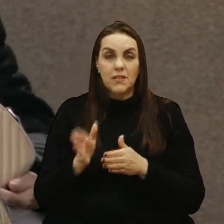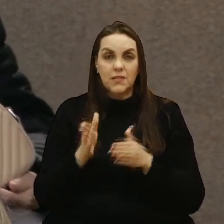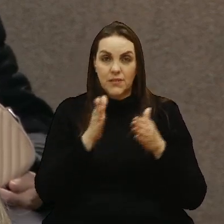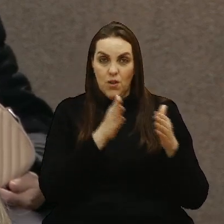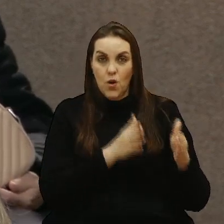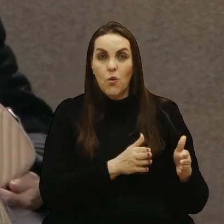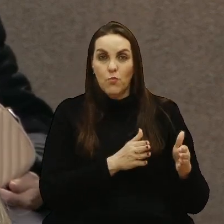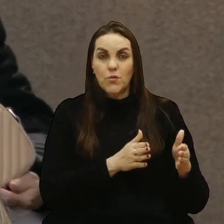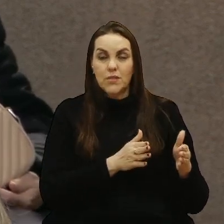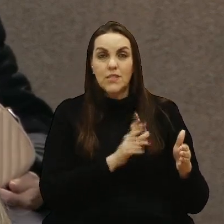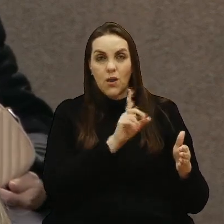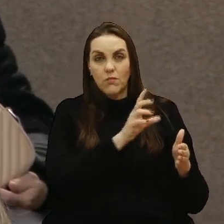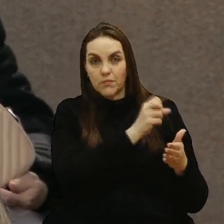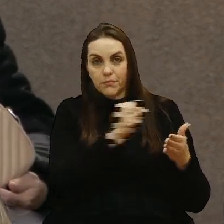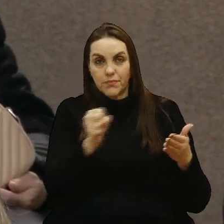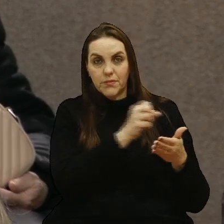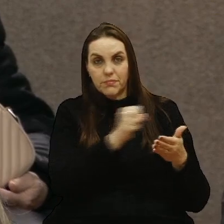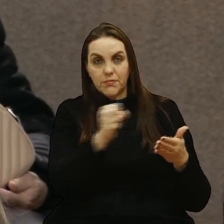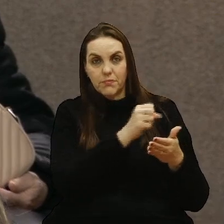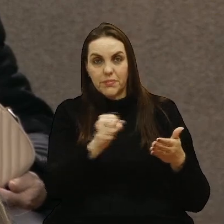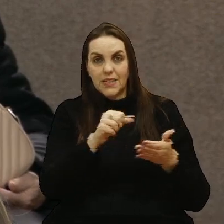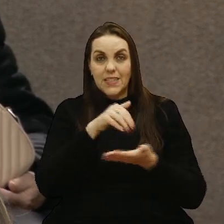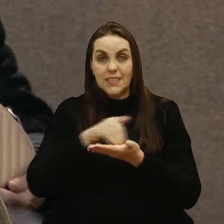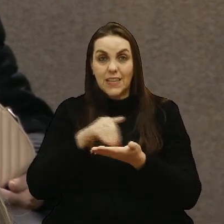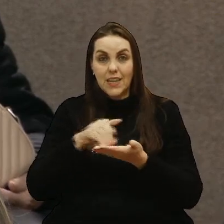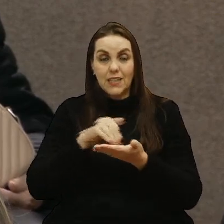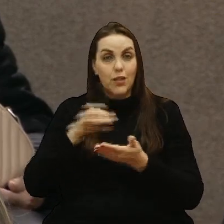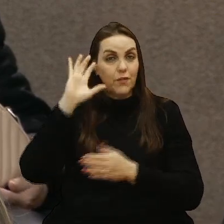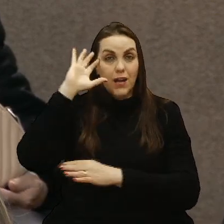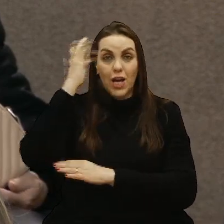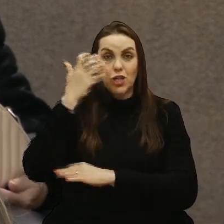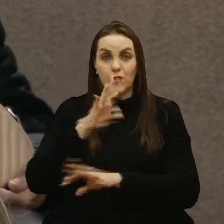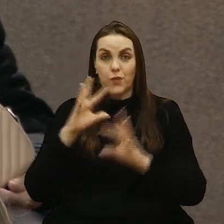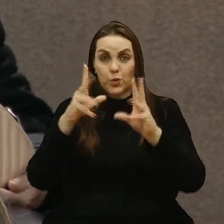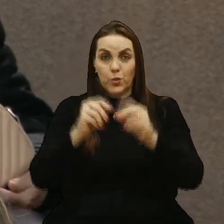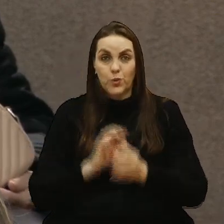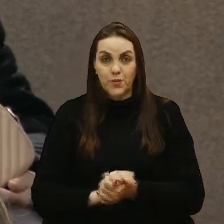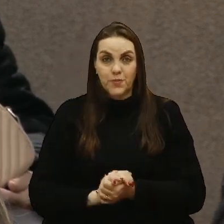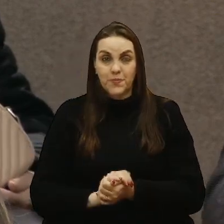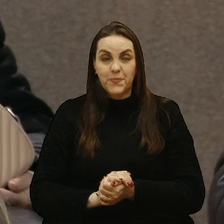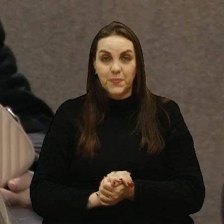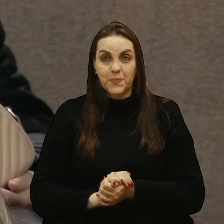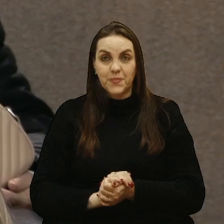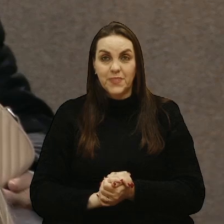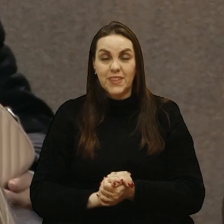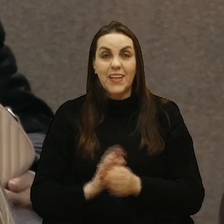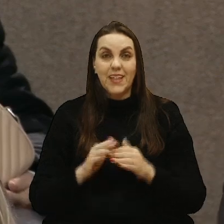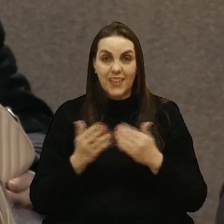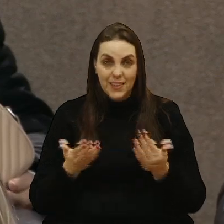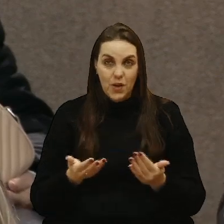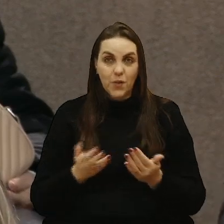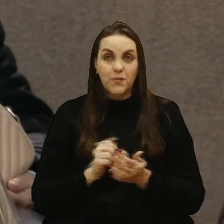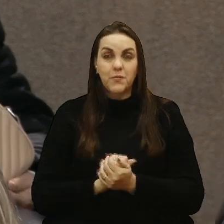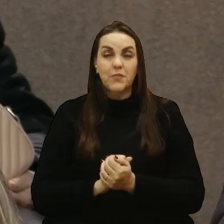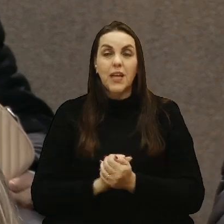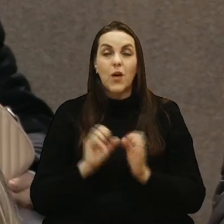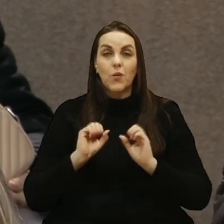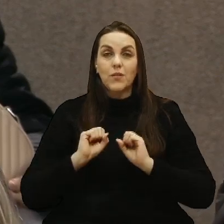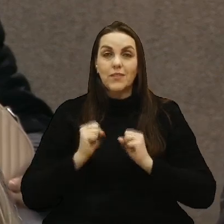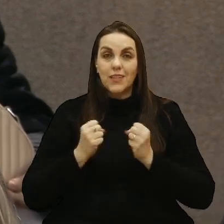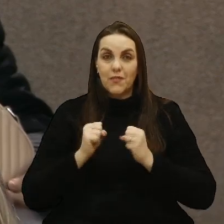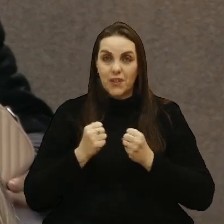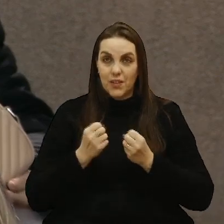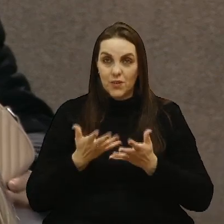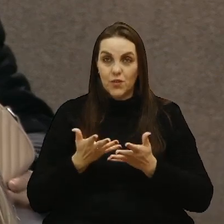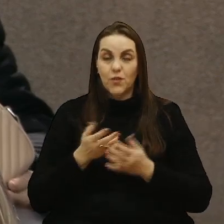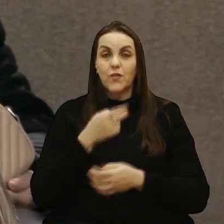problema de Caxias estava resolvido. Estava tudo resolvido se nomear a oposição. Então, mas assim, ó, eu defendo,